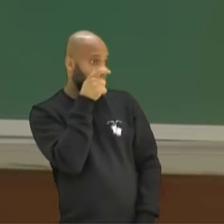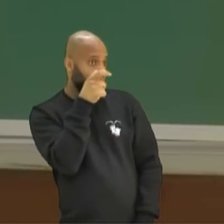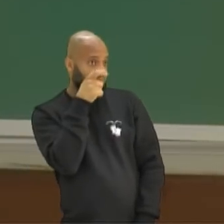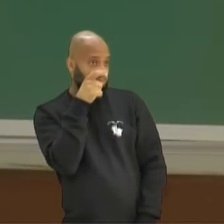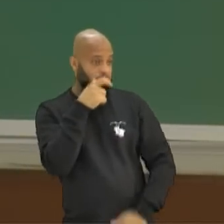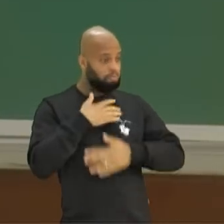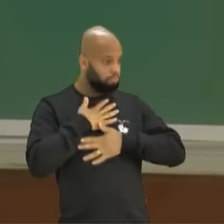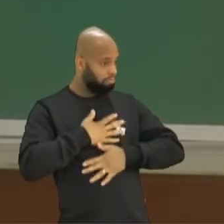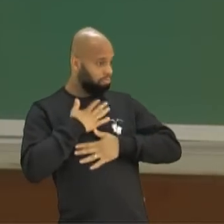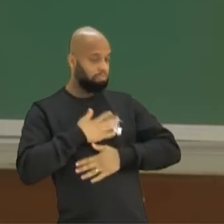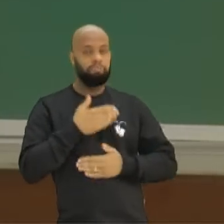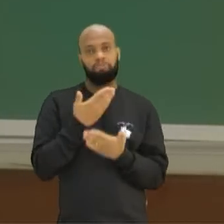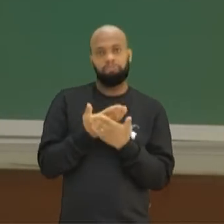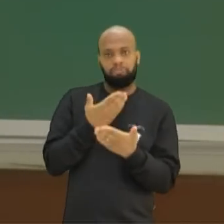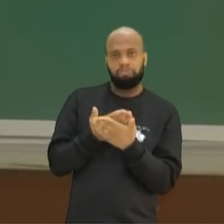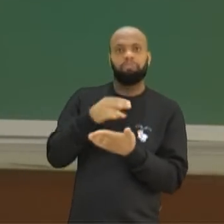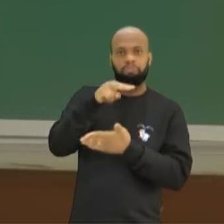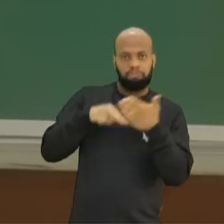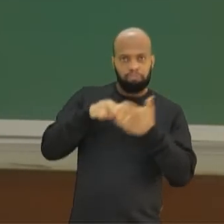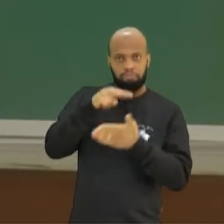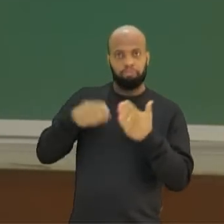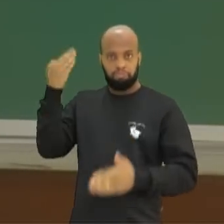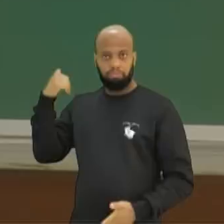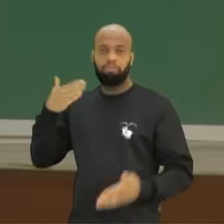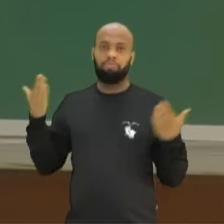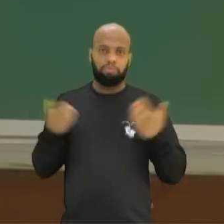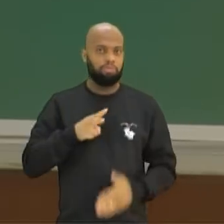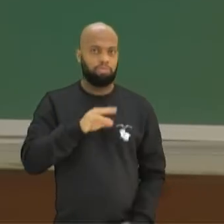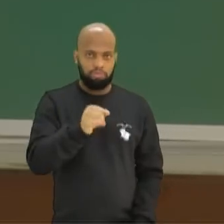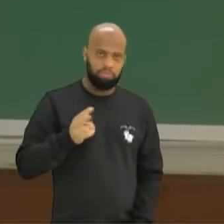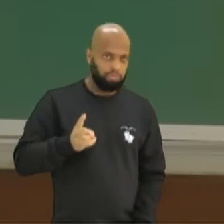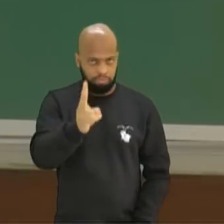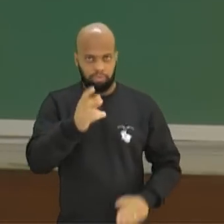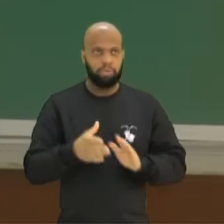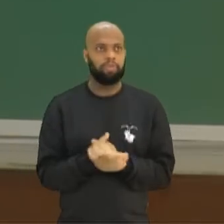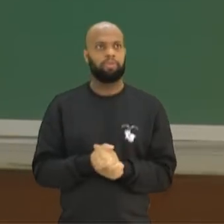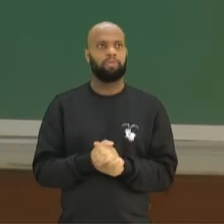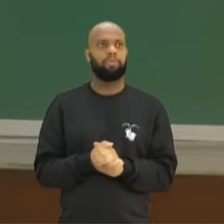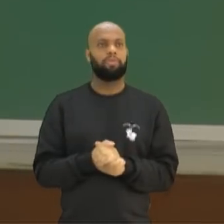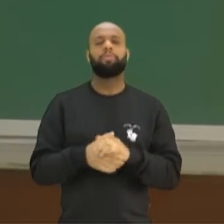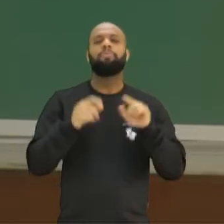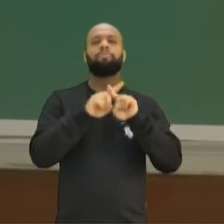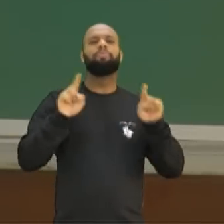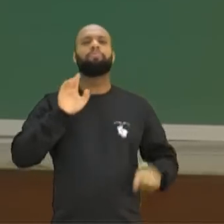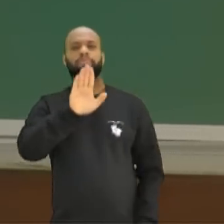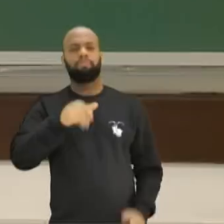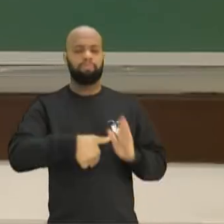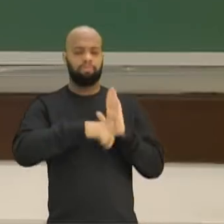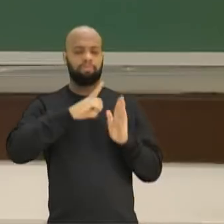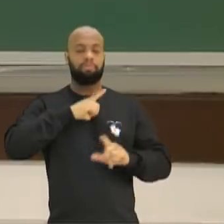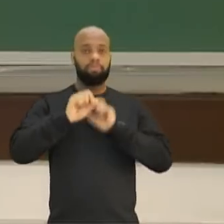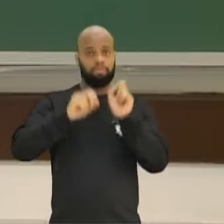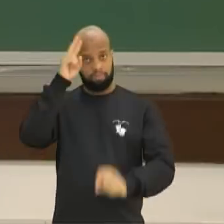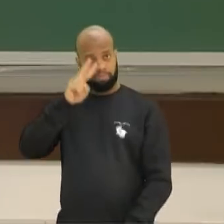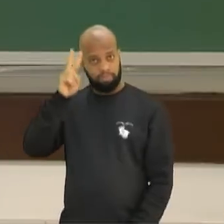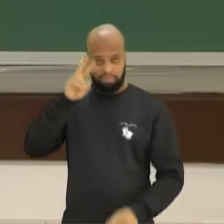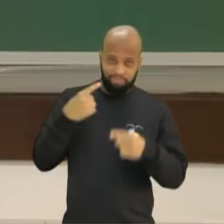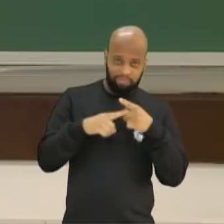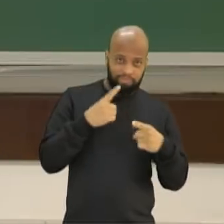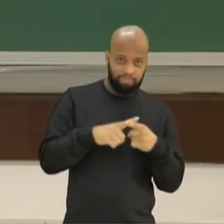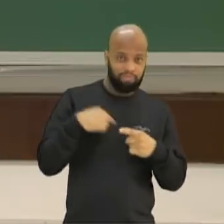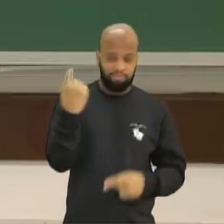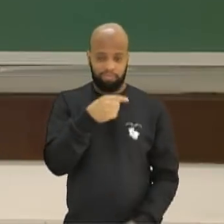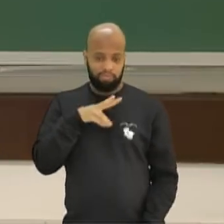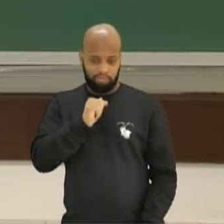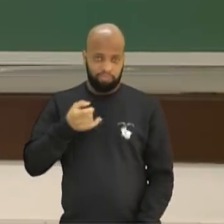começamos a ler na aula passada e hoje nós vamos continuar. Mas antes, nós temos que relembrar. Claro que se a gente vai fazer